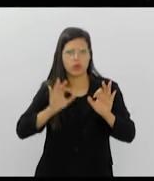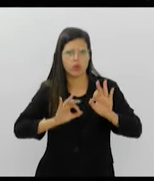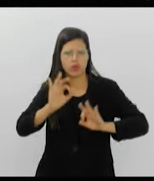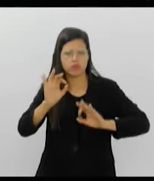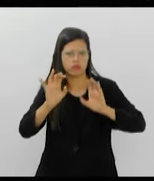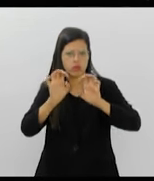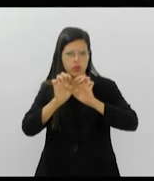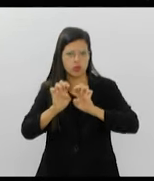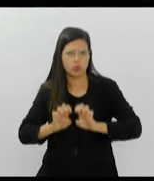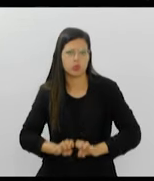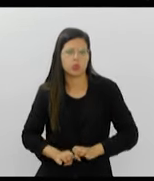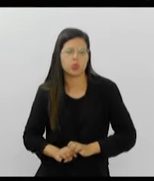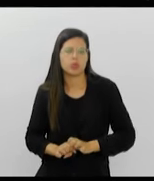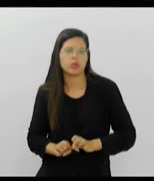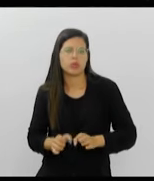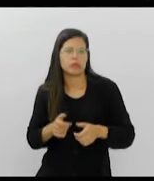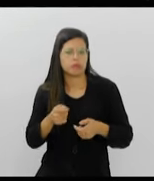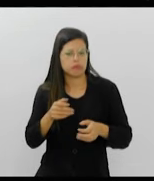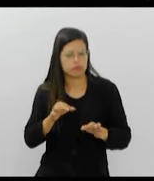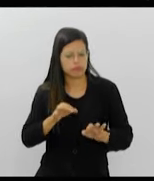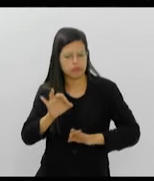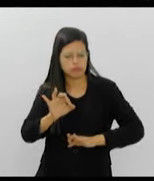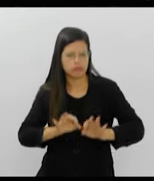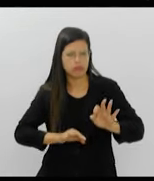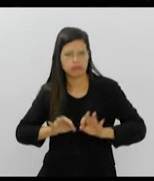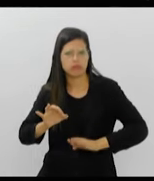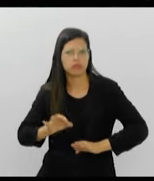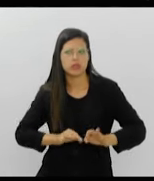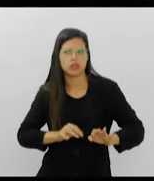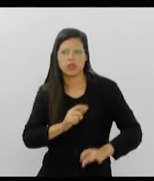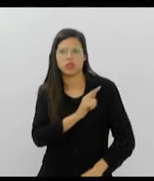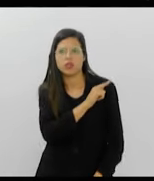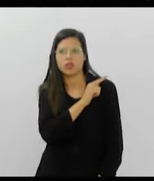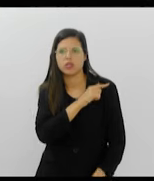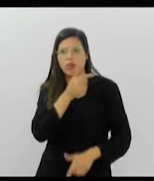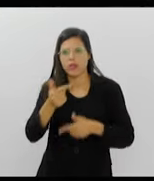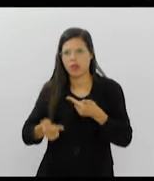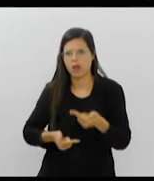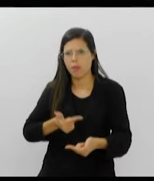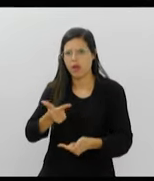governança e trabalharem a partir de 1º de janeiro